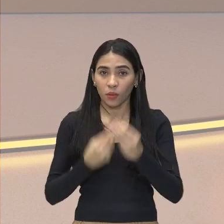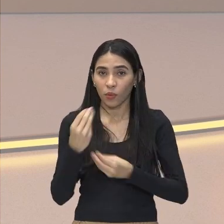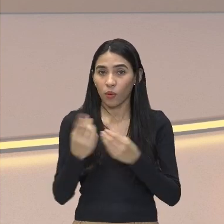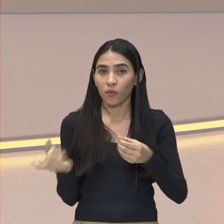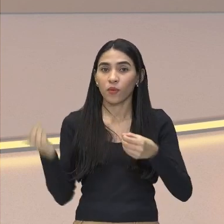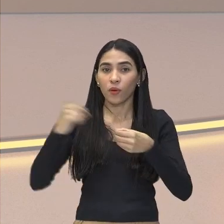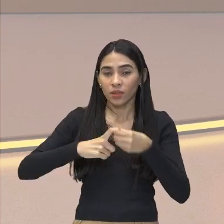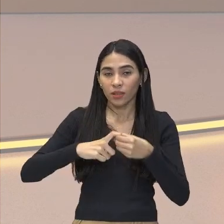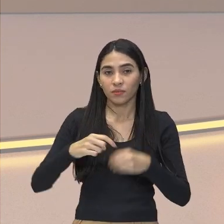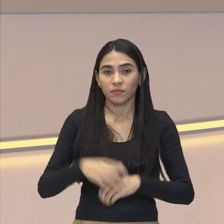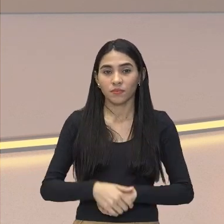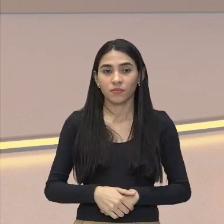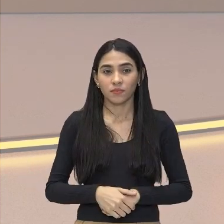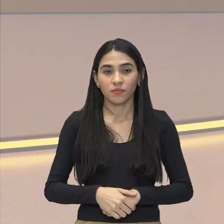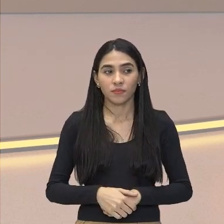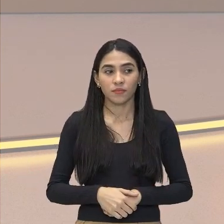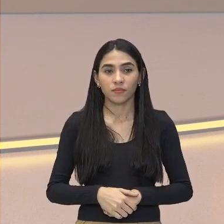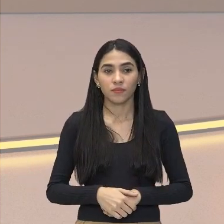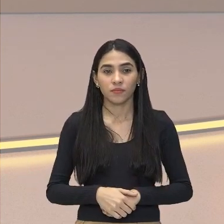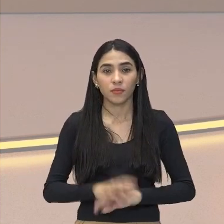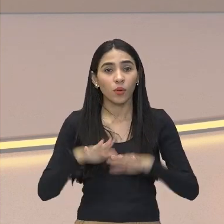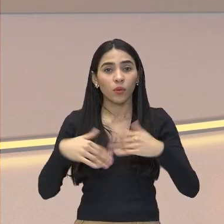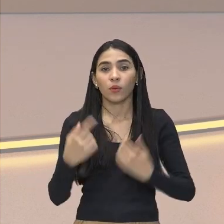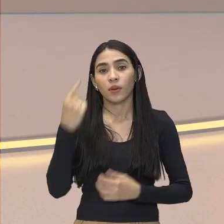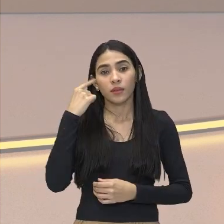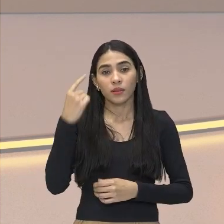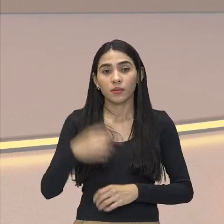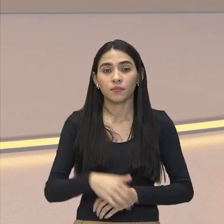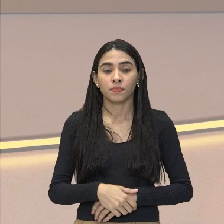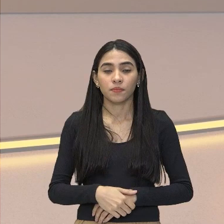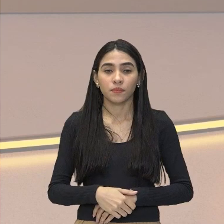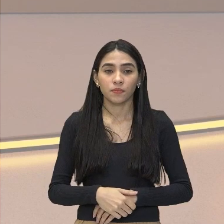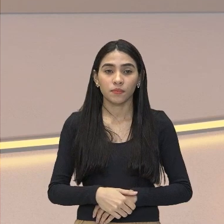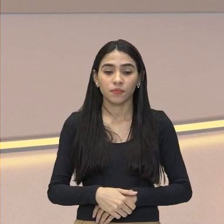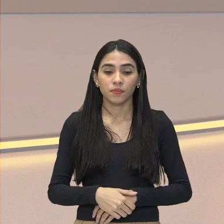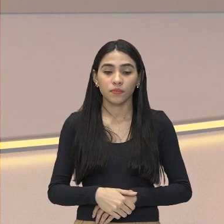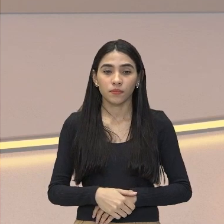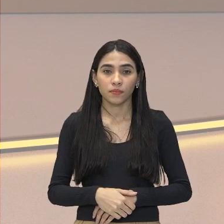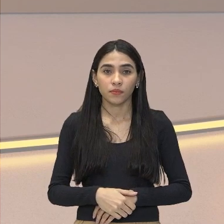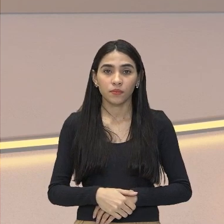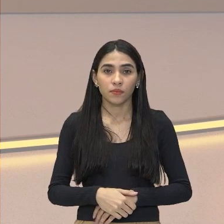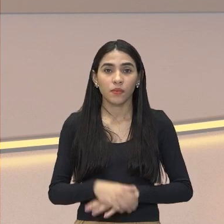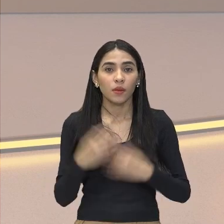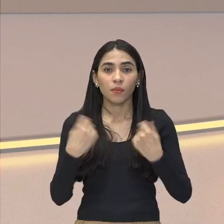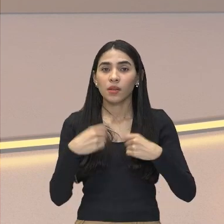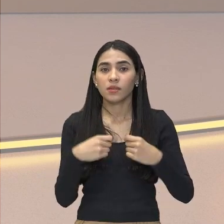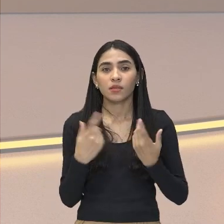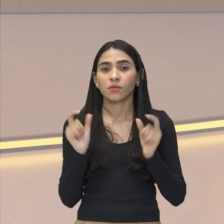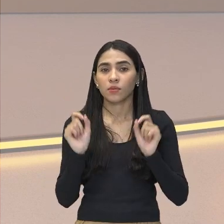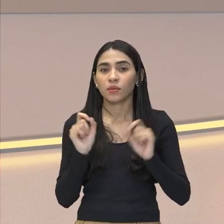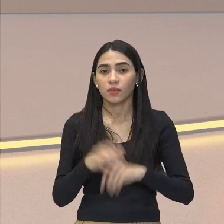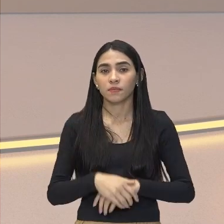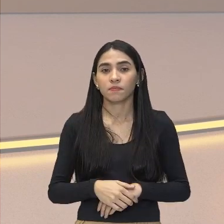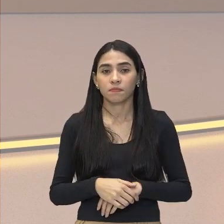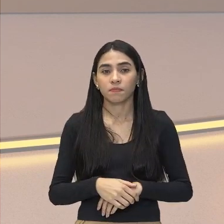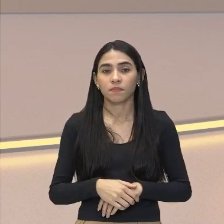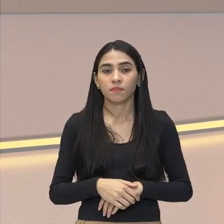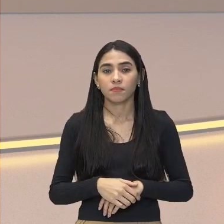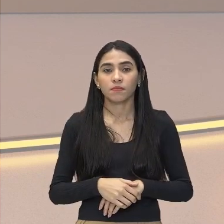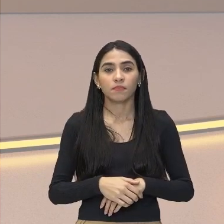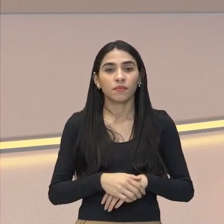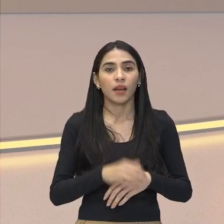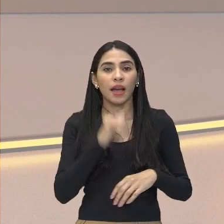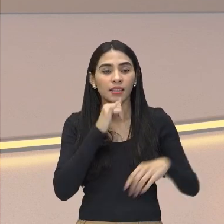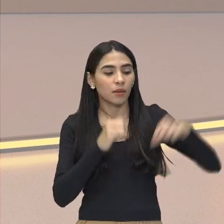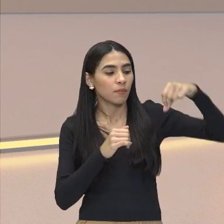voltar atrás. Ah, qual é a ideia aqui, então? O que eu tenho que fazer nesse processo todo? Chegar lá e fechar